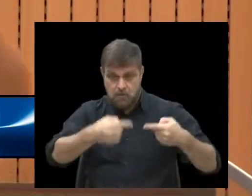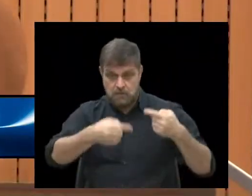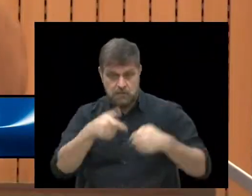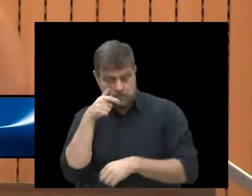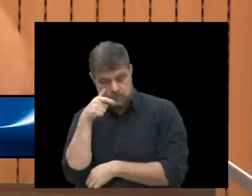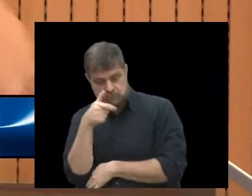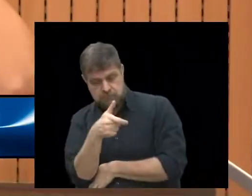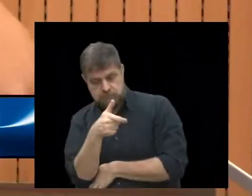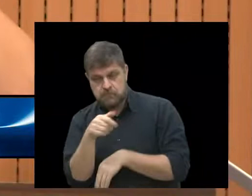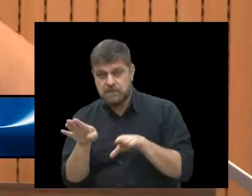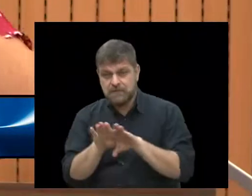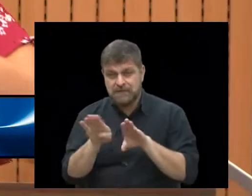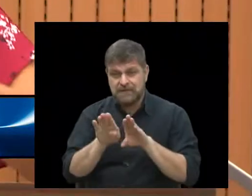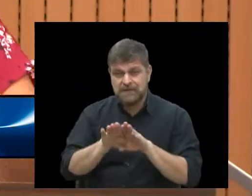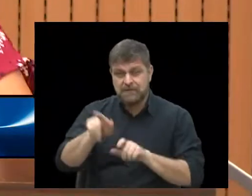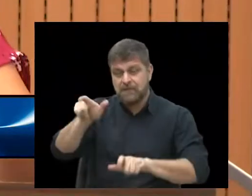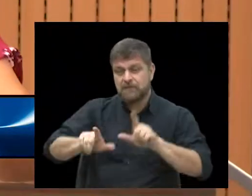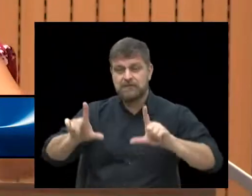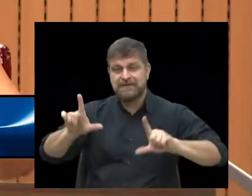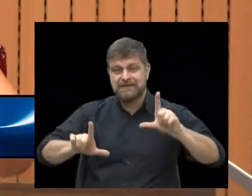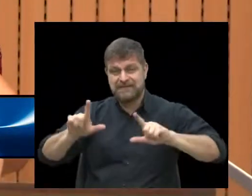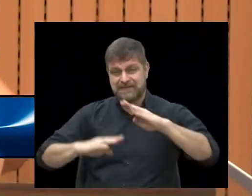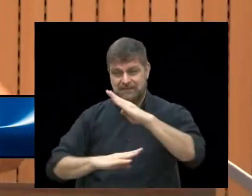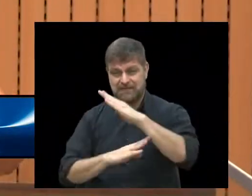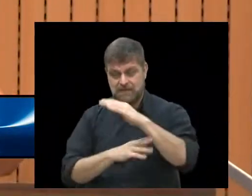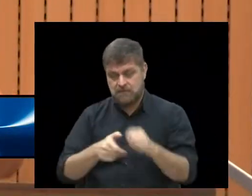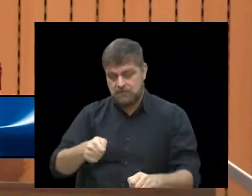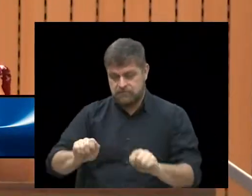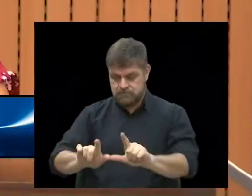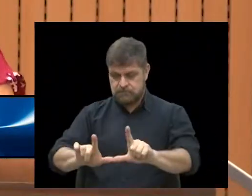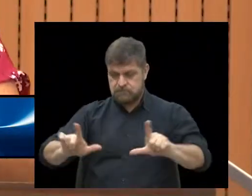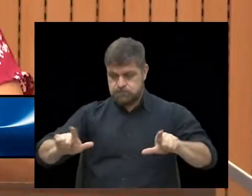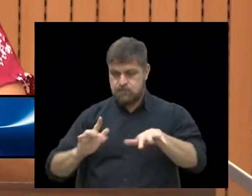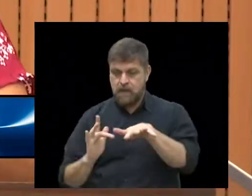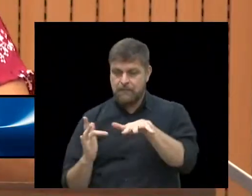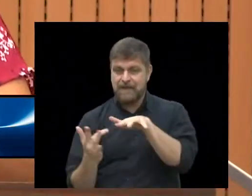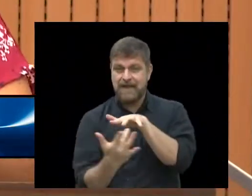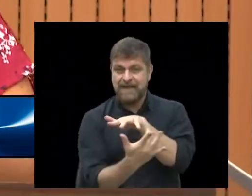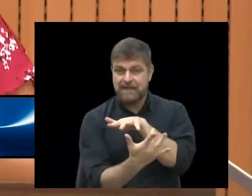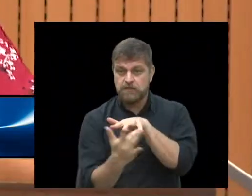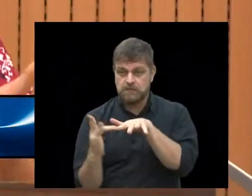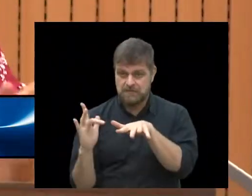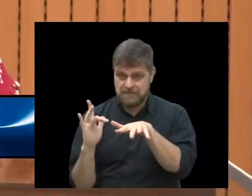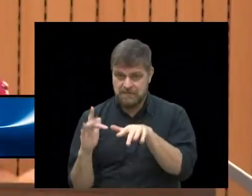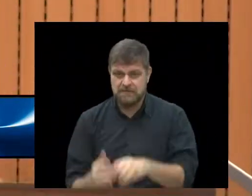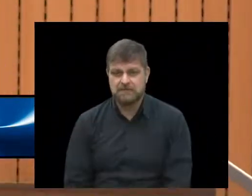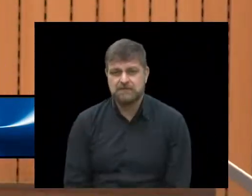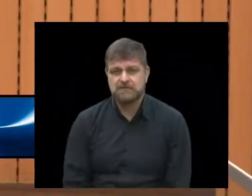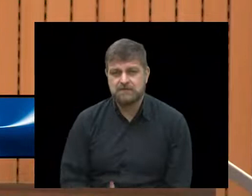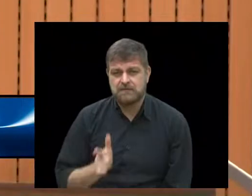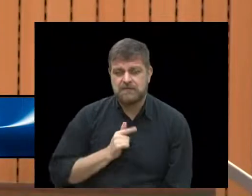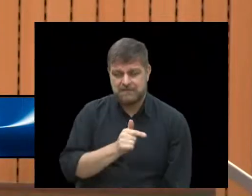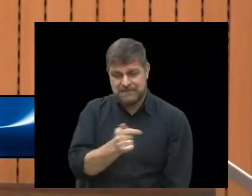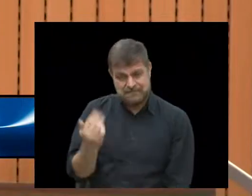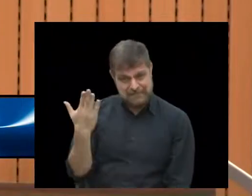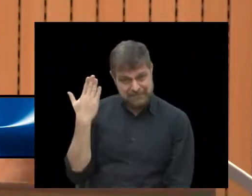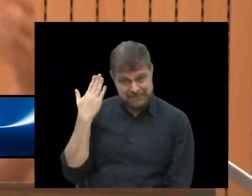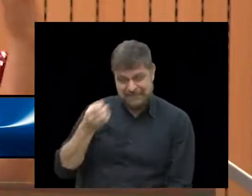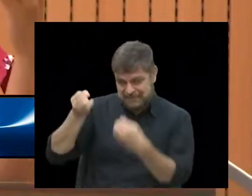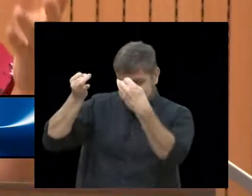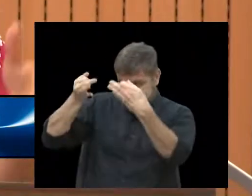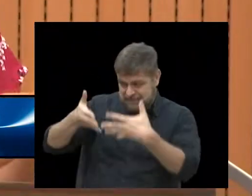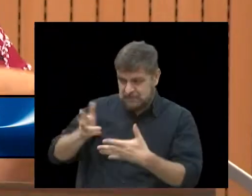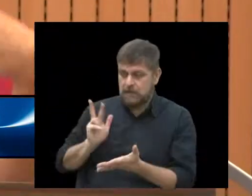plenário e pessoas que nos acompanham pela TV e pelas redes sociais. Eu falei na semana passada,